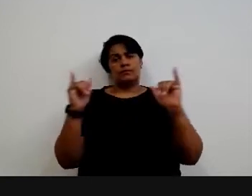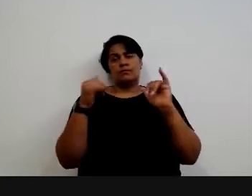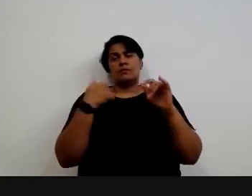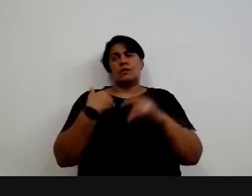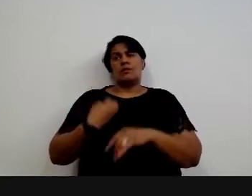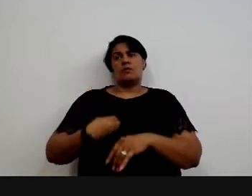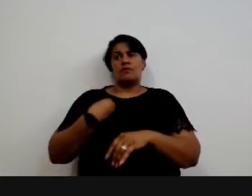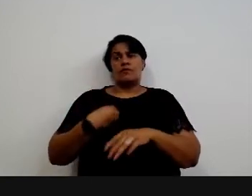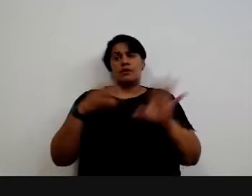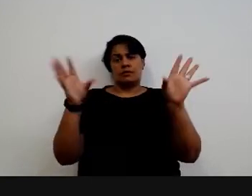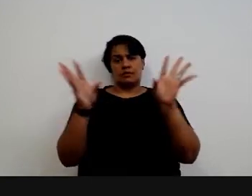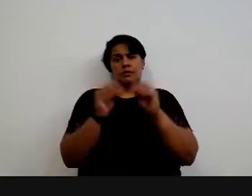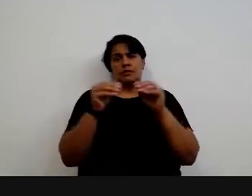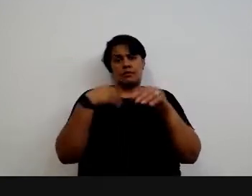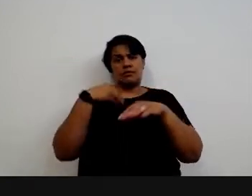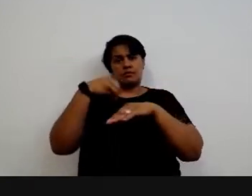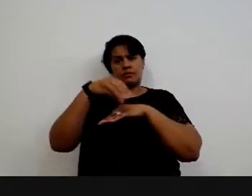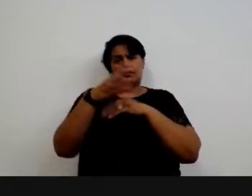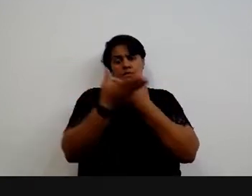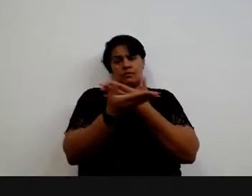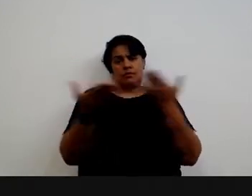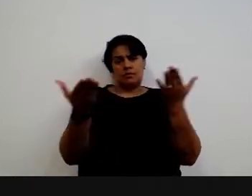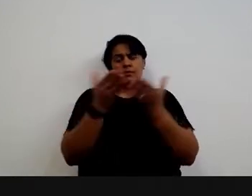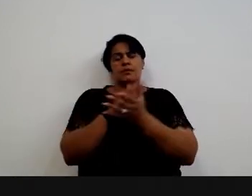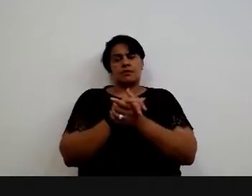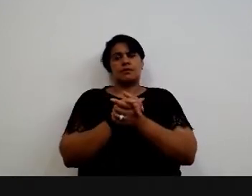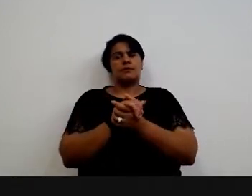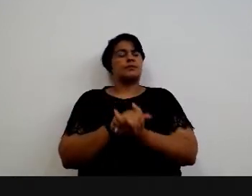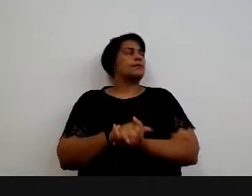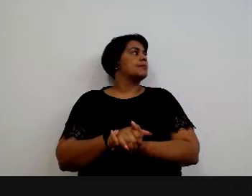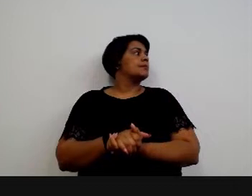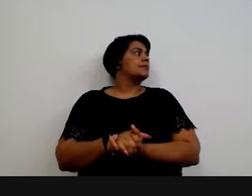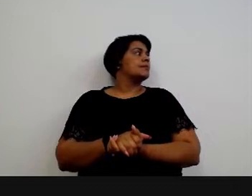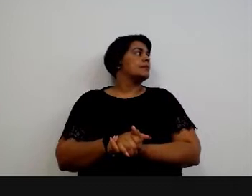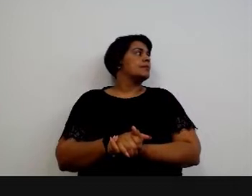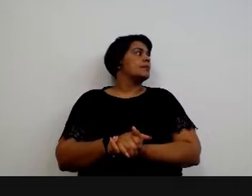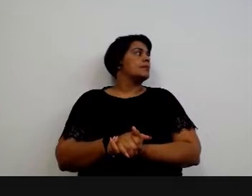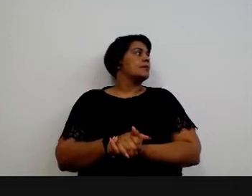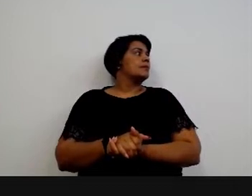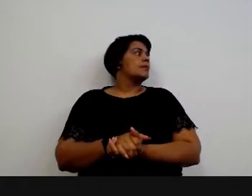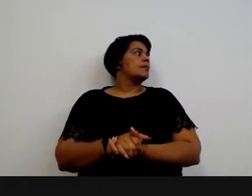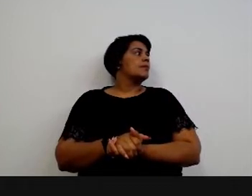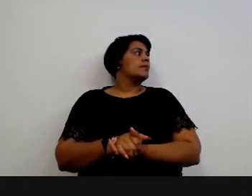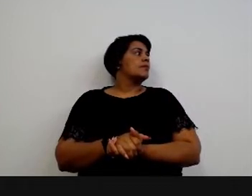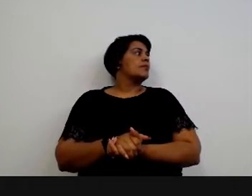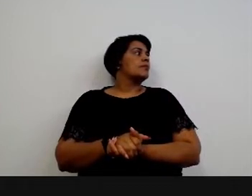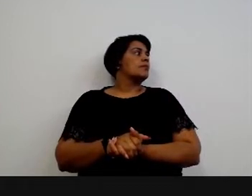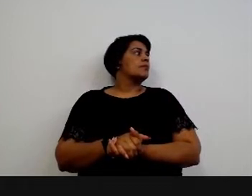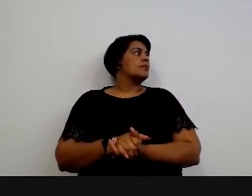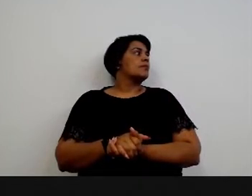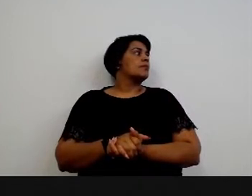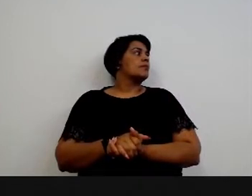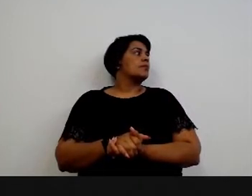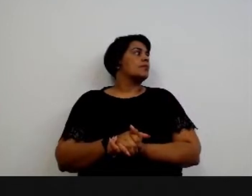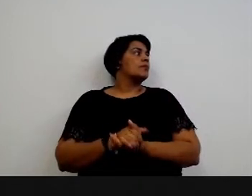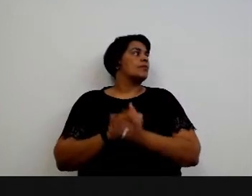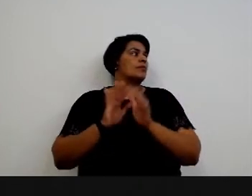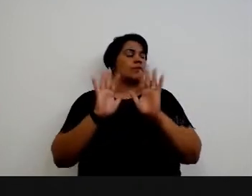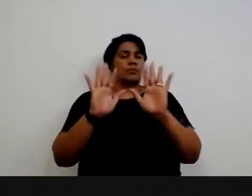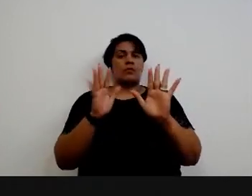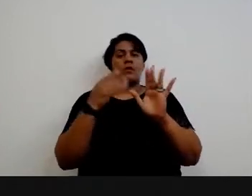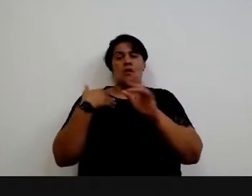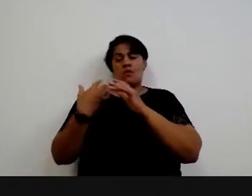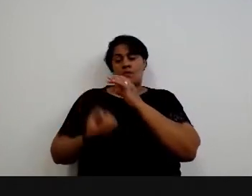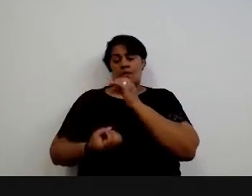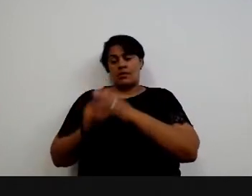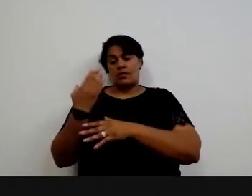para o ponto inicial de tudo isso, que foi um ponto de destaque, foi o Parlamento Jovem Brasileiro 2017. Atualmente eu tenho uma organização que eu criei logo